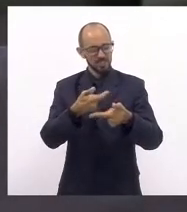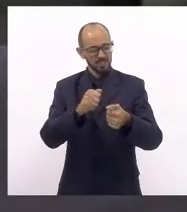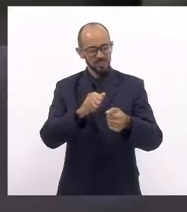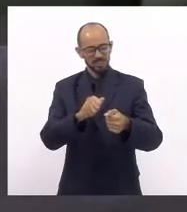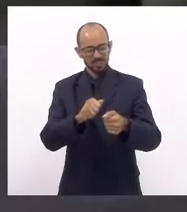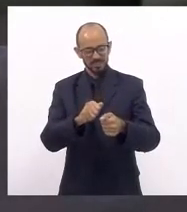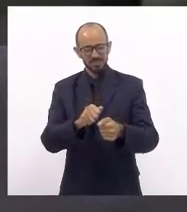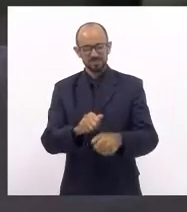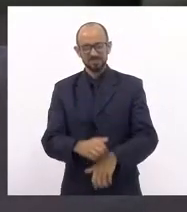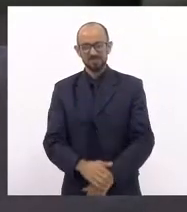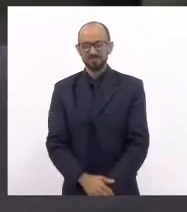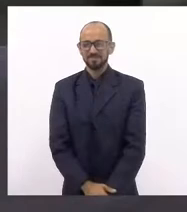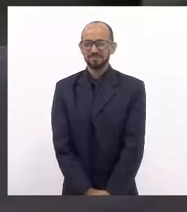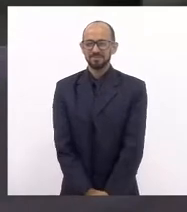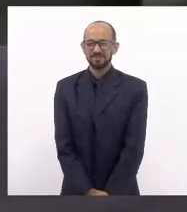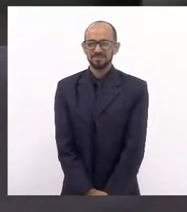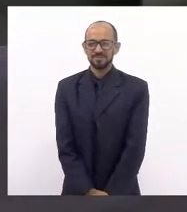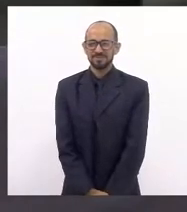honrosos.